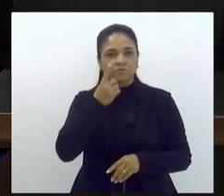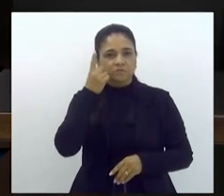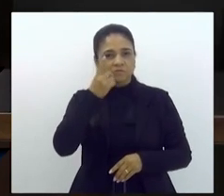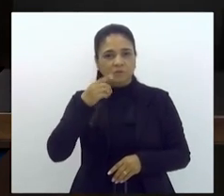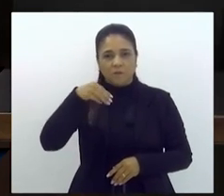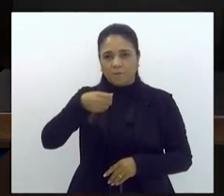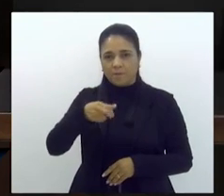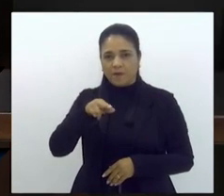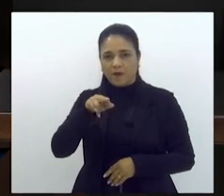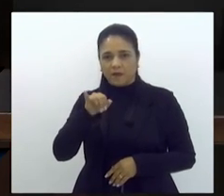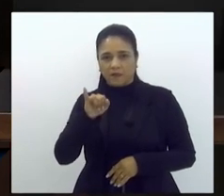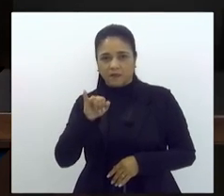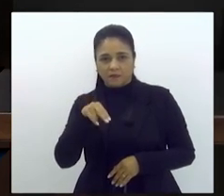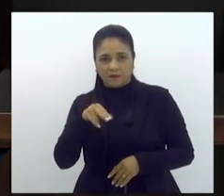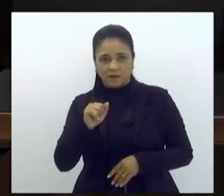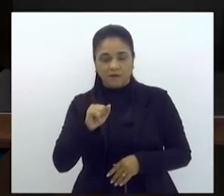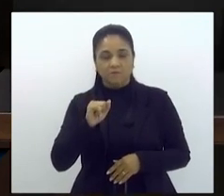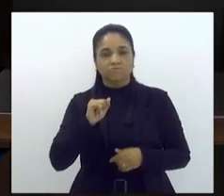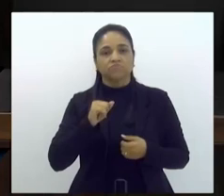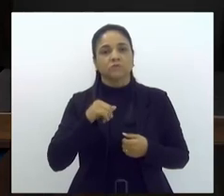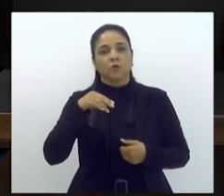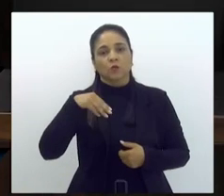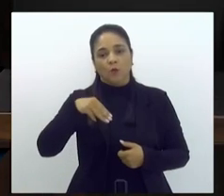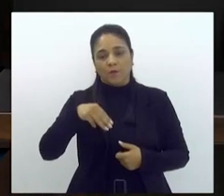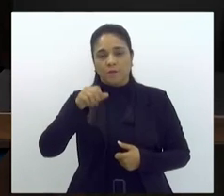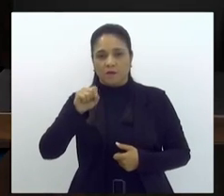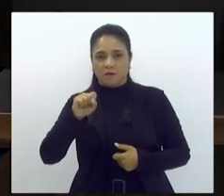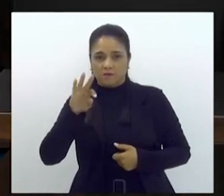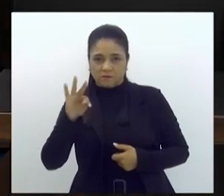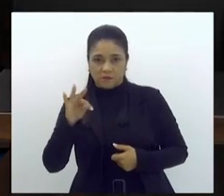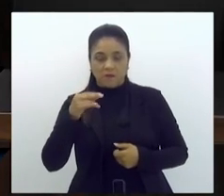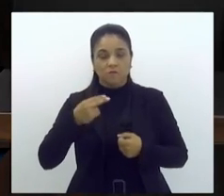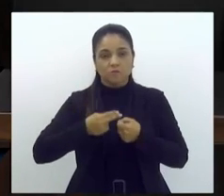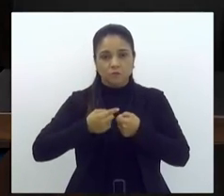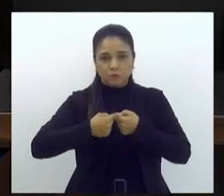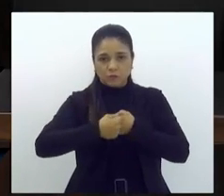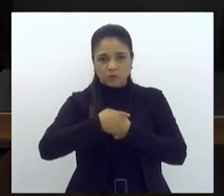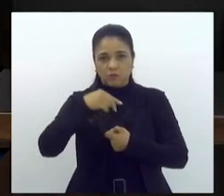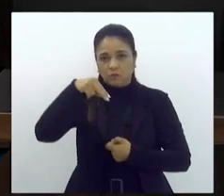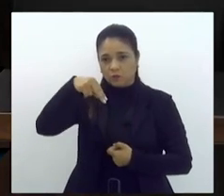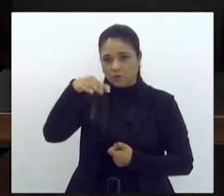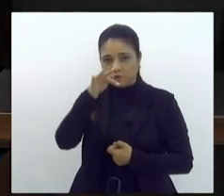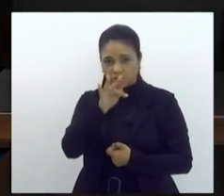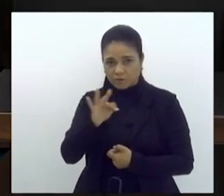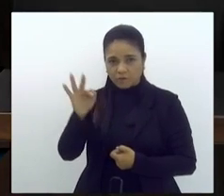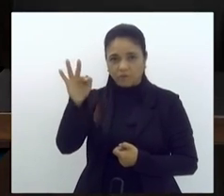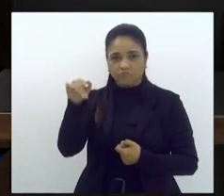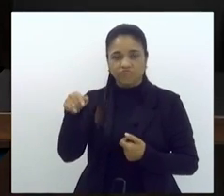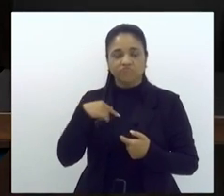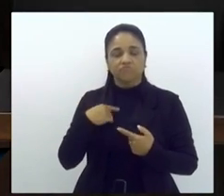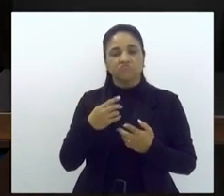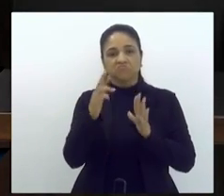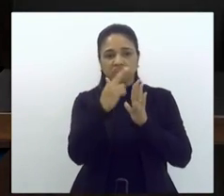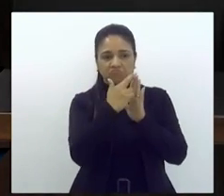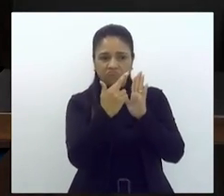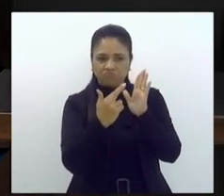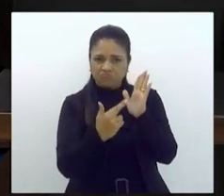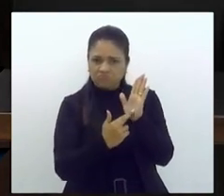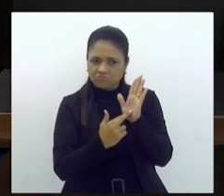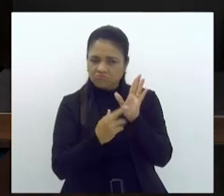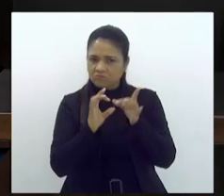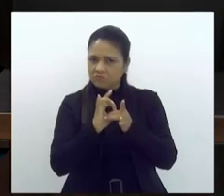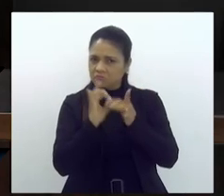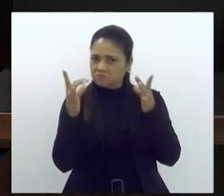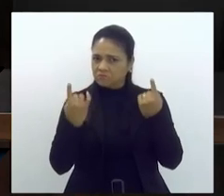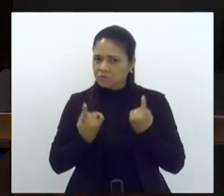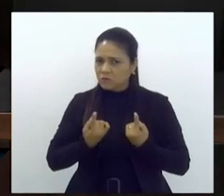do MST ao município de Nova Friburgo a discordância ideológica inerente ao regime democrático e